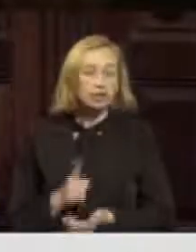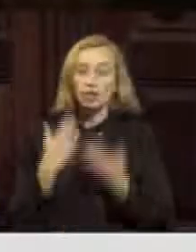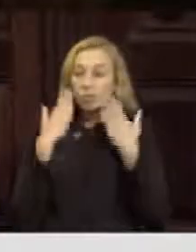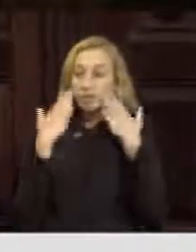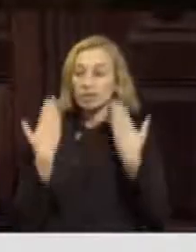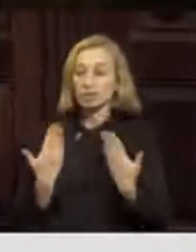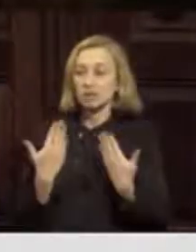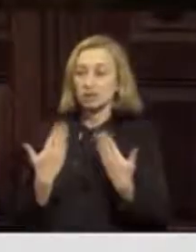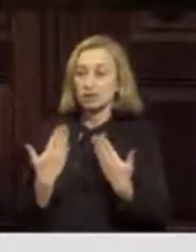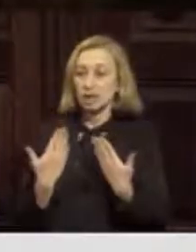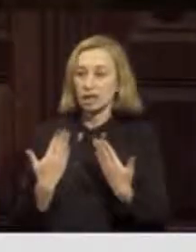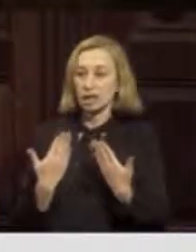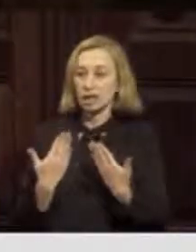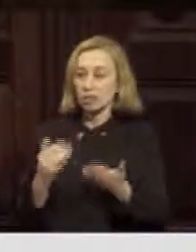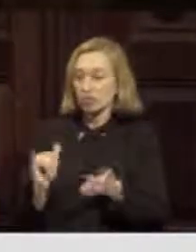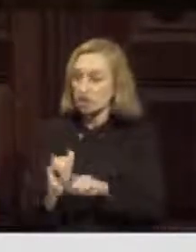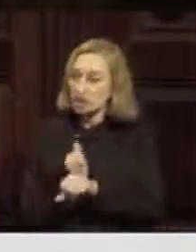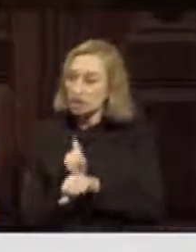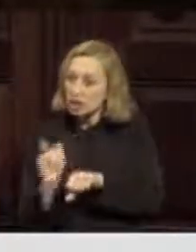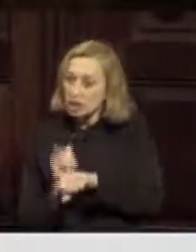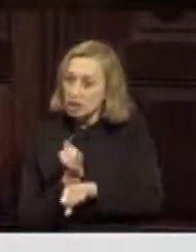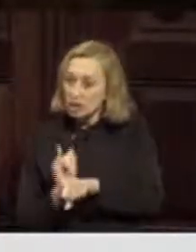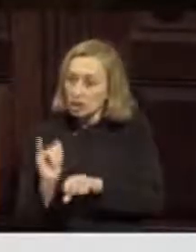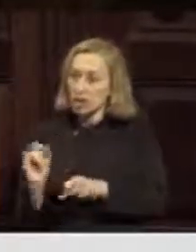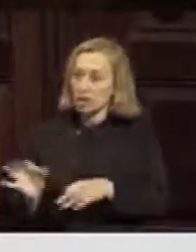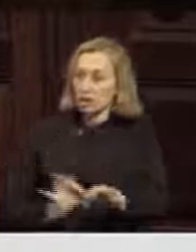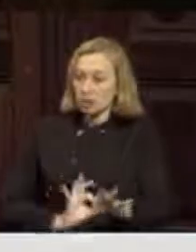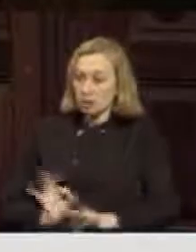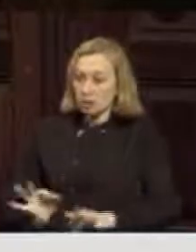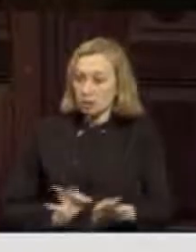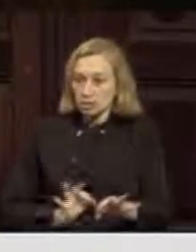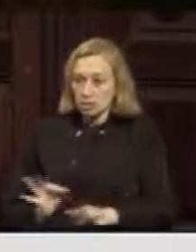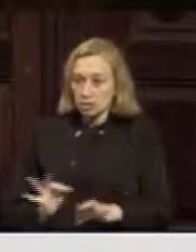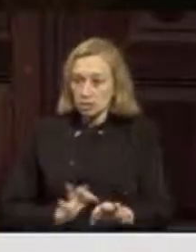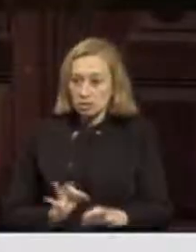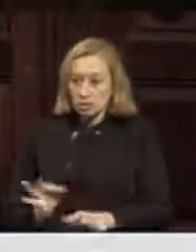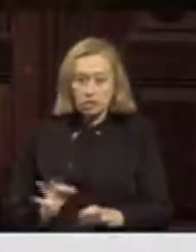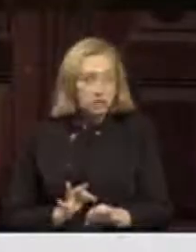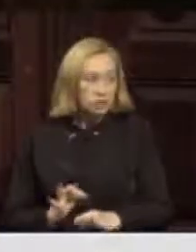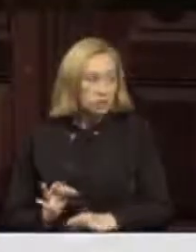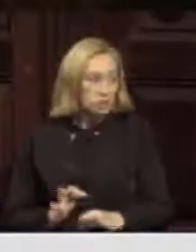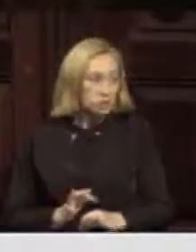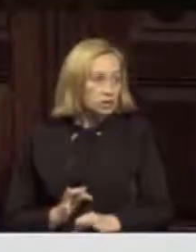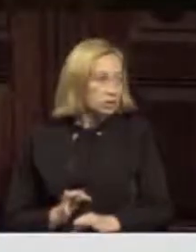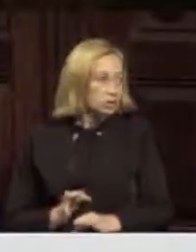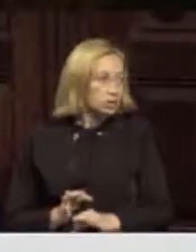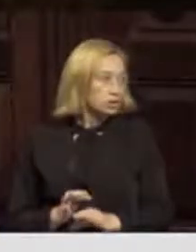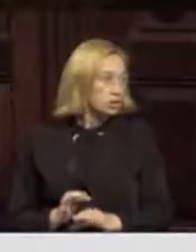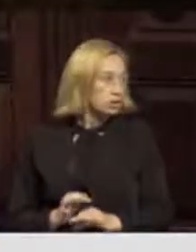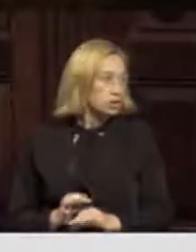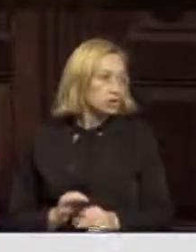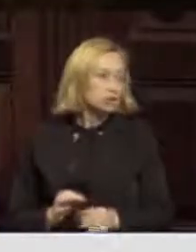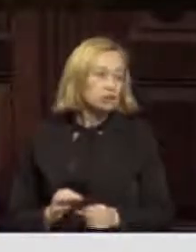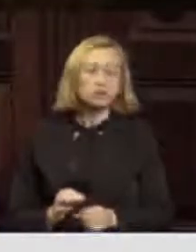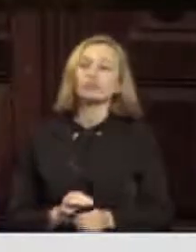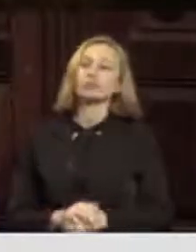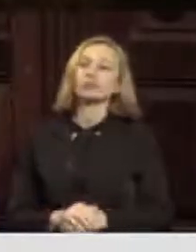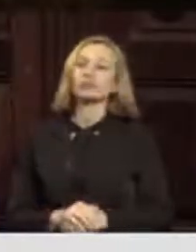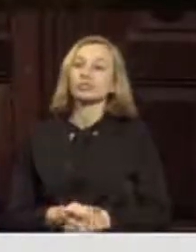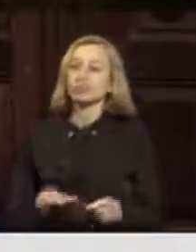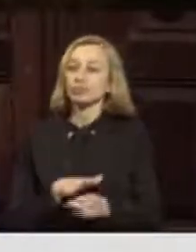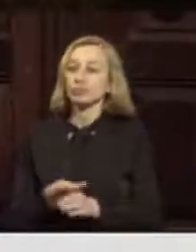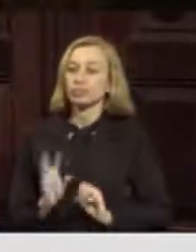um planejamento estratégico, um projeto educacional para a sua rede de escolas agrícolas. Pelo